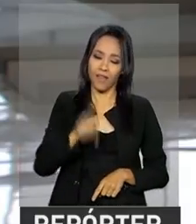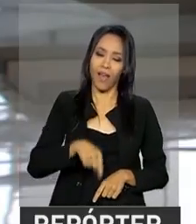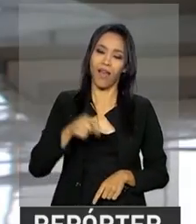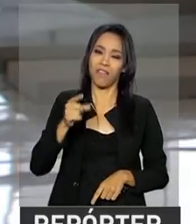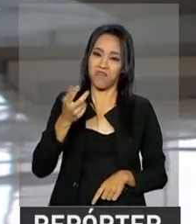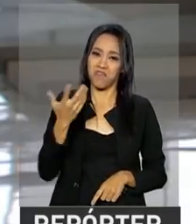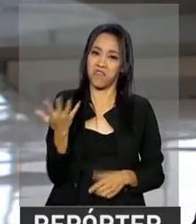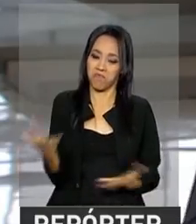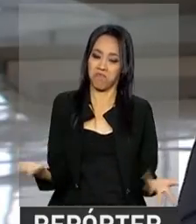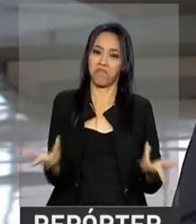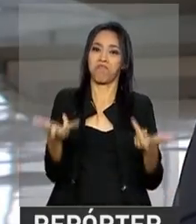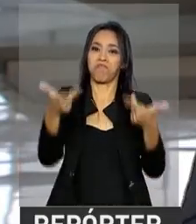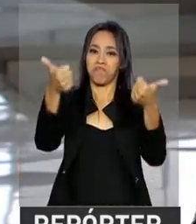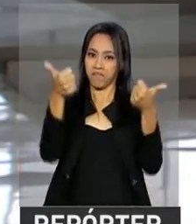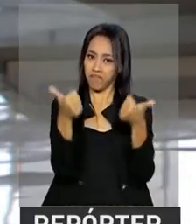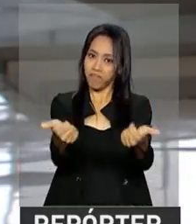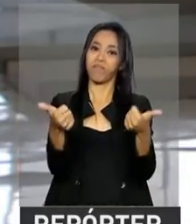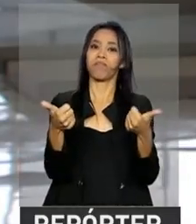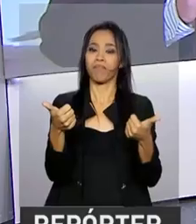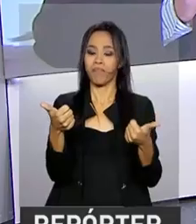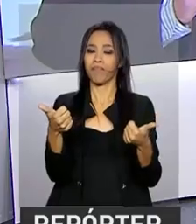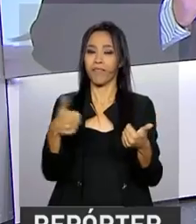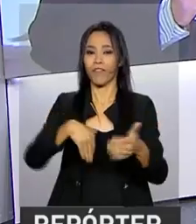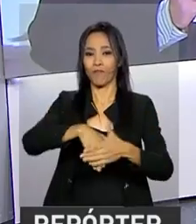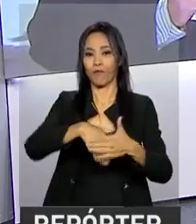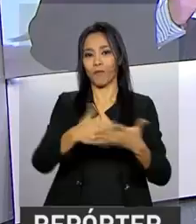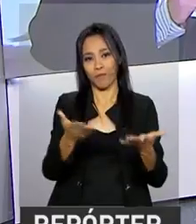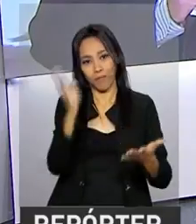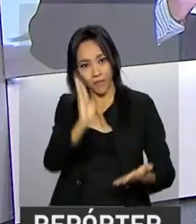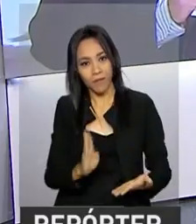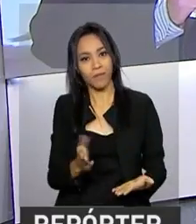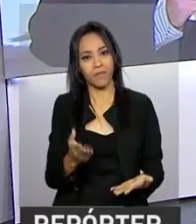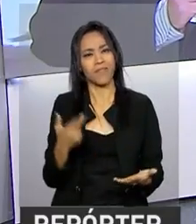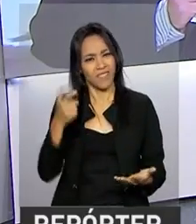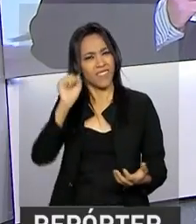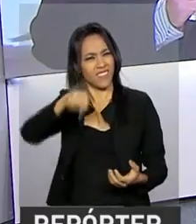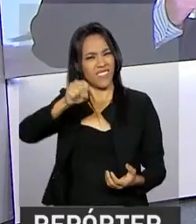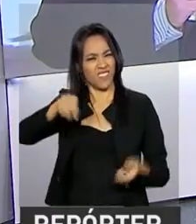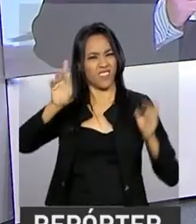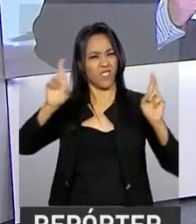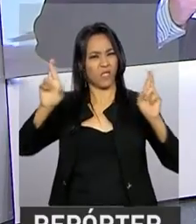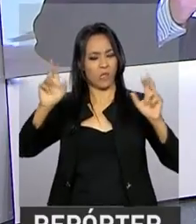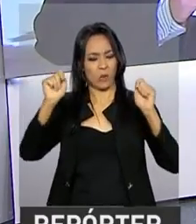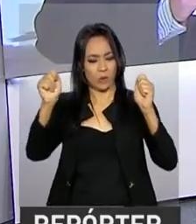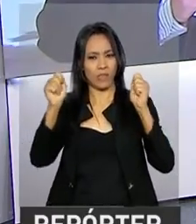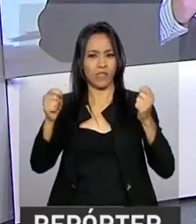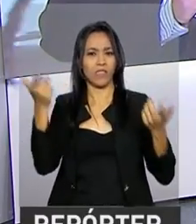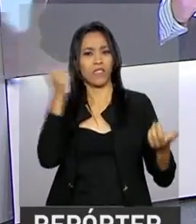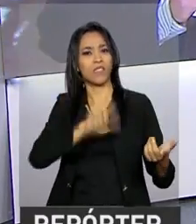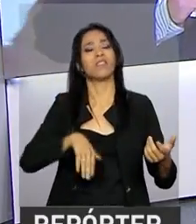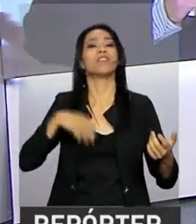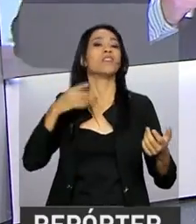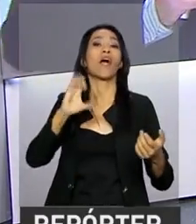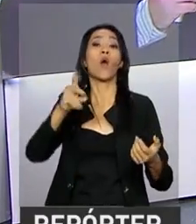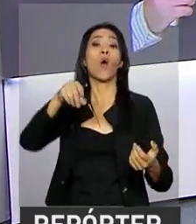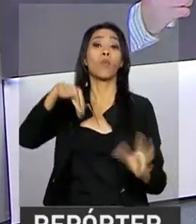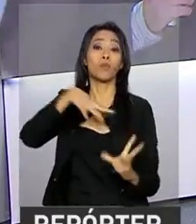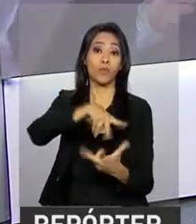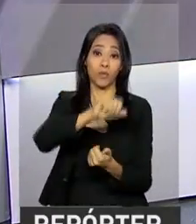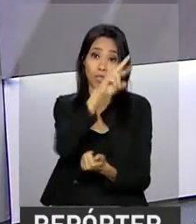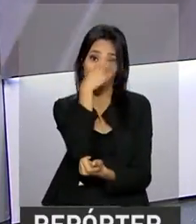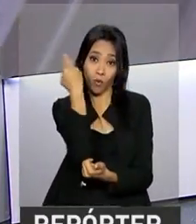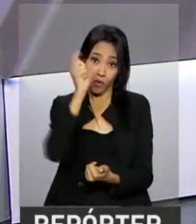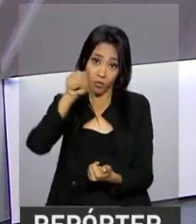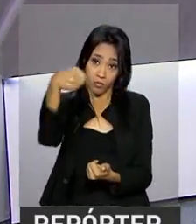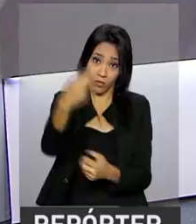grande exibição da seleção brasileira, não foi? Sem dúvida, JP. Agora é só torcer, esperar chegar à Copa do Mundo da Rússia no ano que